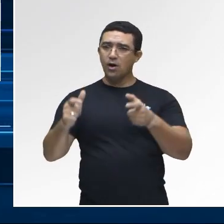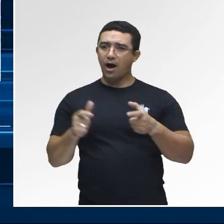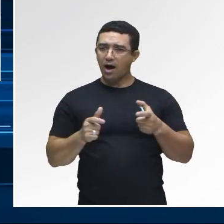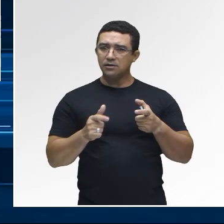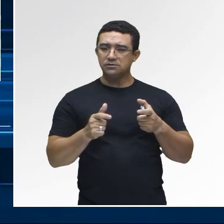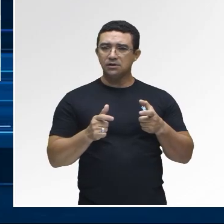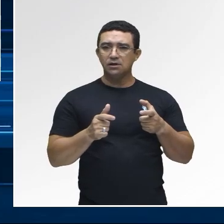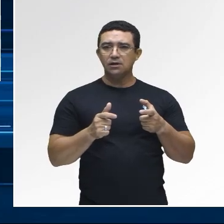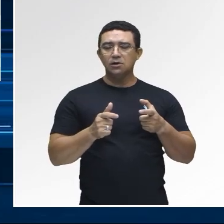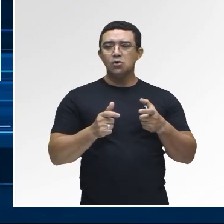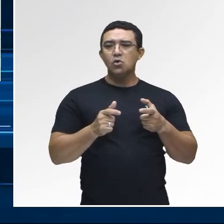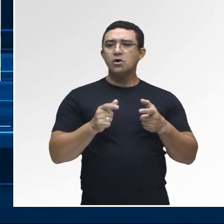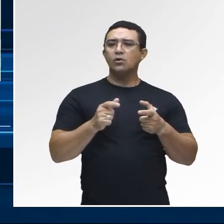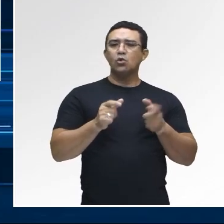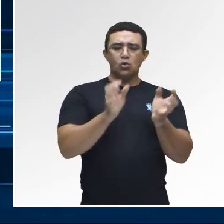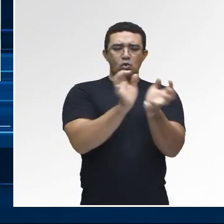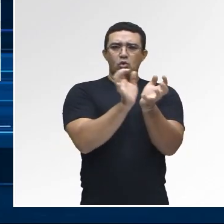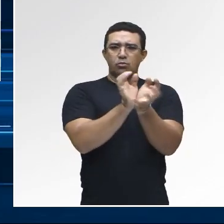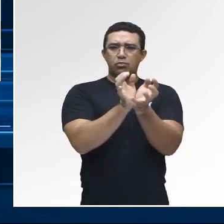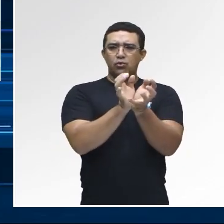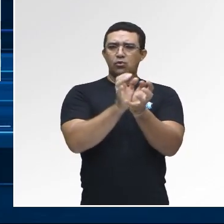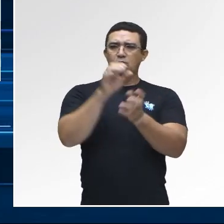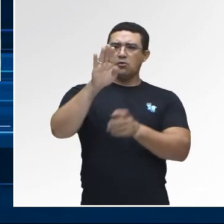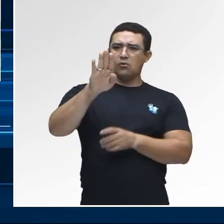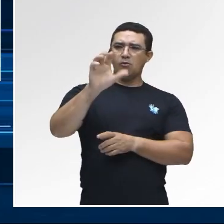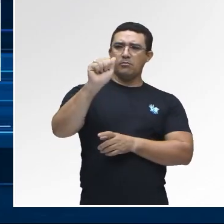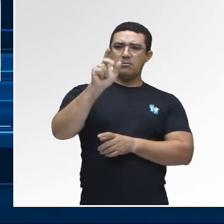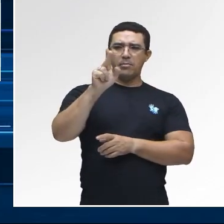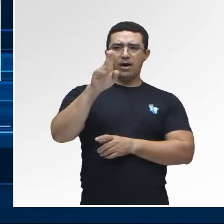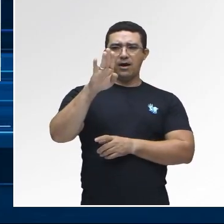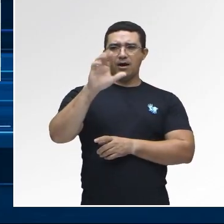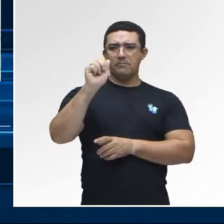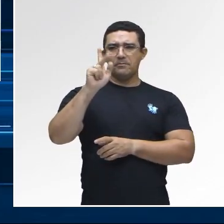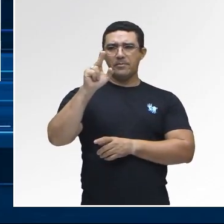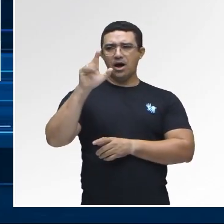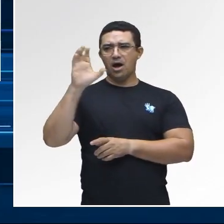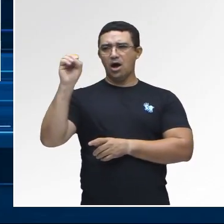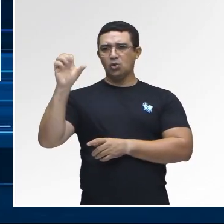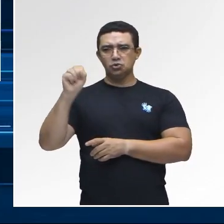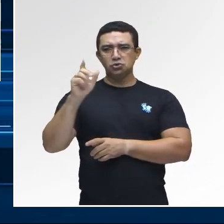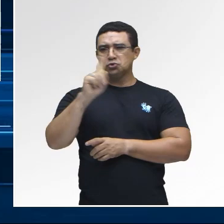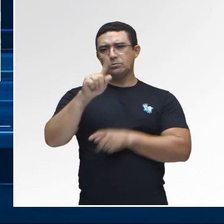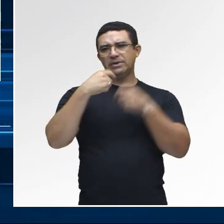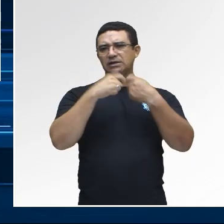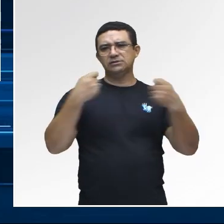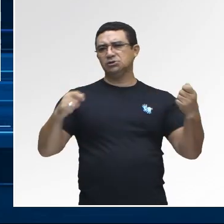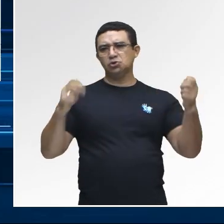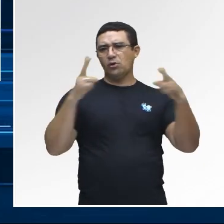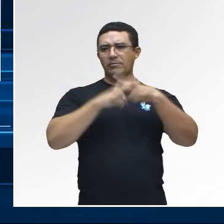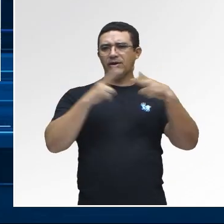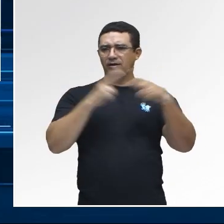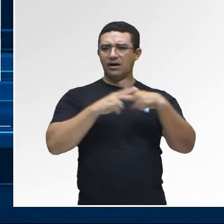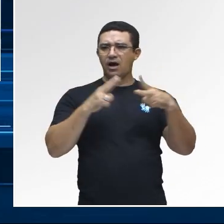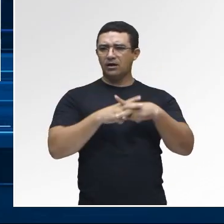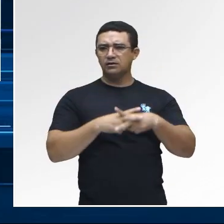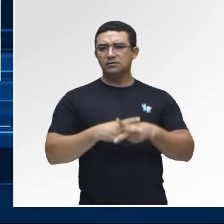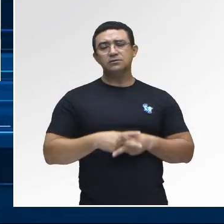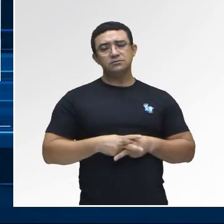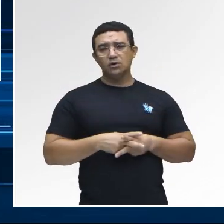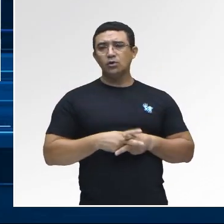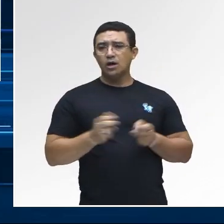desistindo. Os bárbaros falaram assim, olha, eu tenho aqui, estou por aqui de boa, trabalhei para você muitos anos aí, fui seu servo,